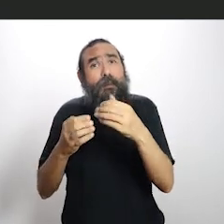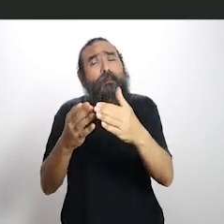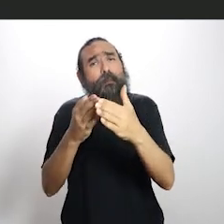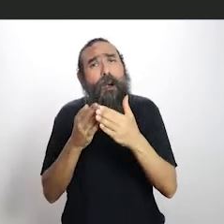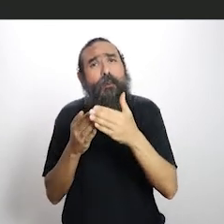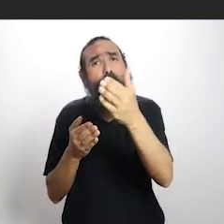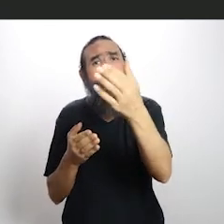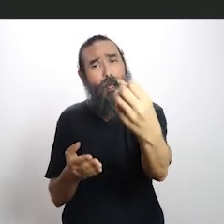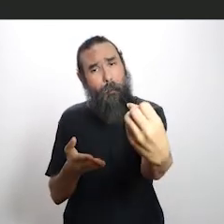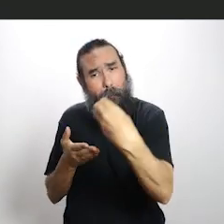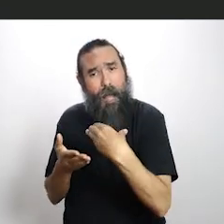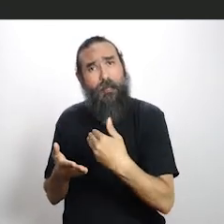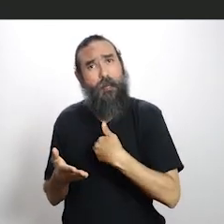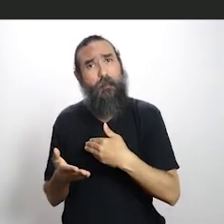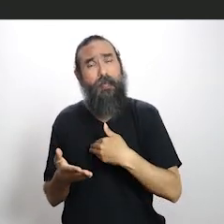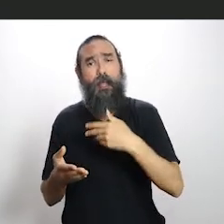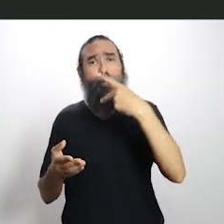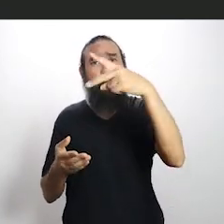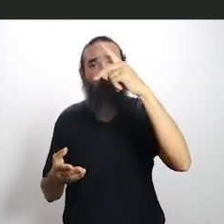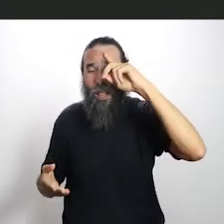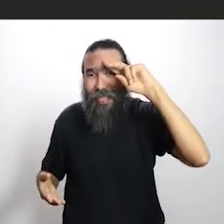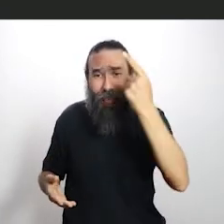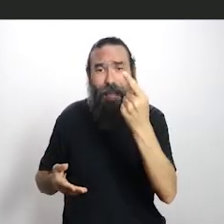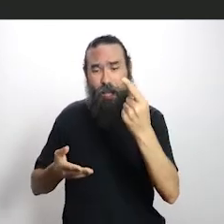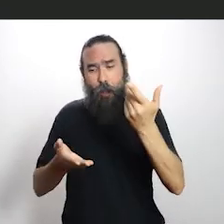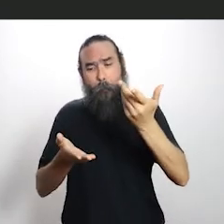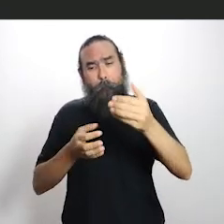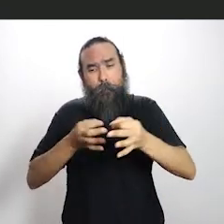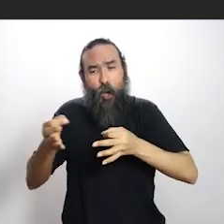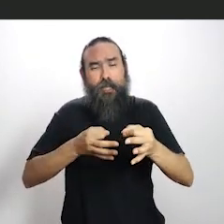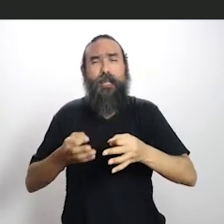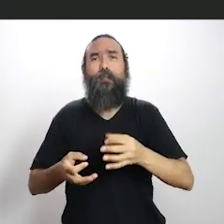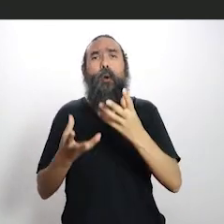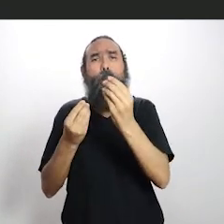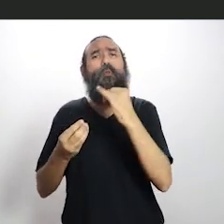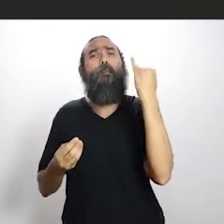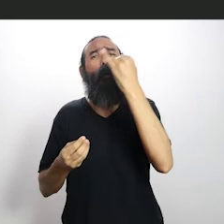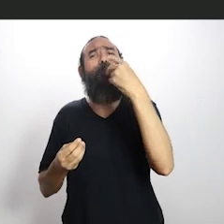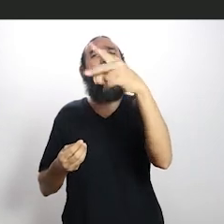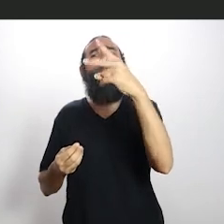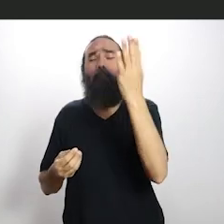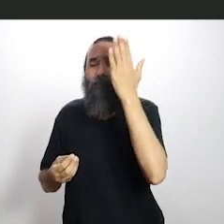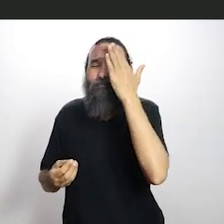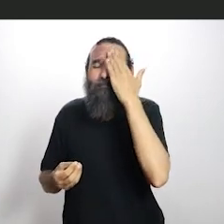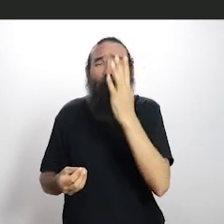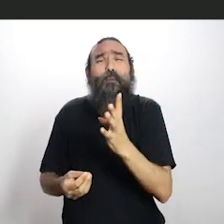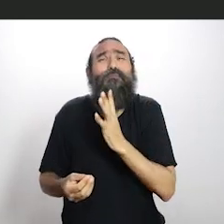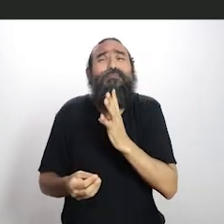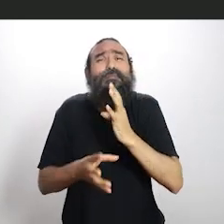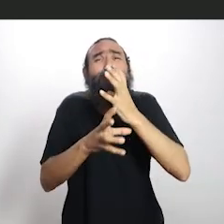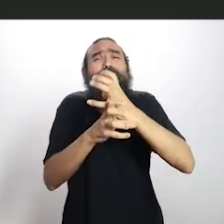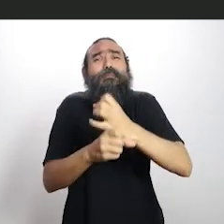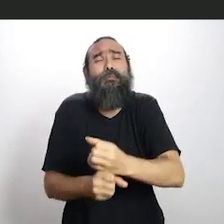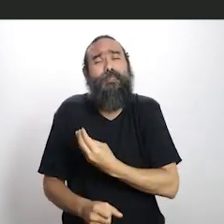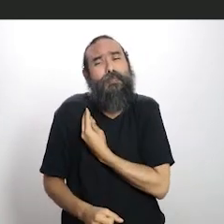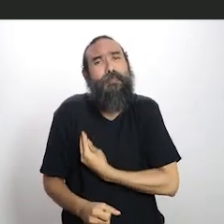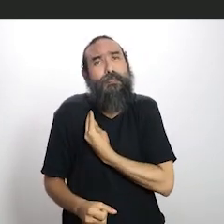me preocupo muito com a educação do adolescente pré-adolescente o jovem pré-situação de risco meu pai